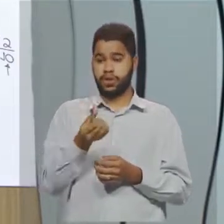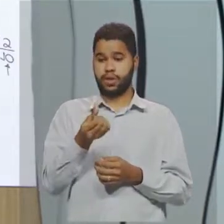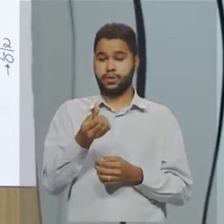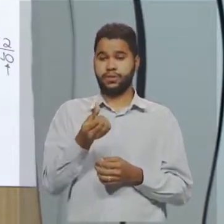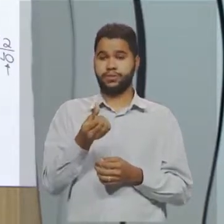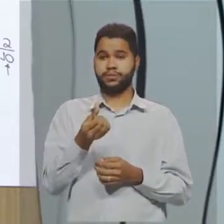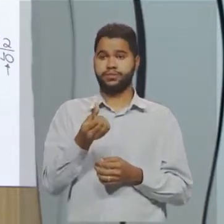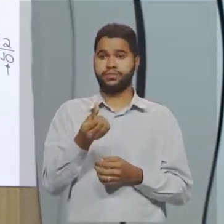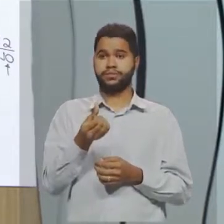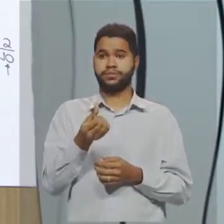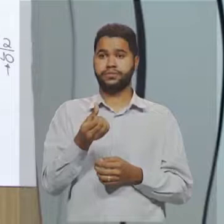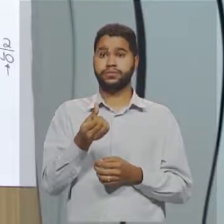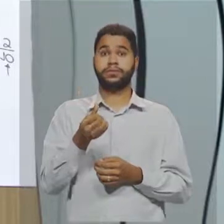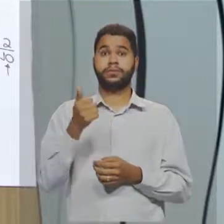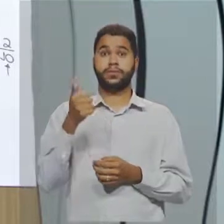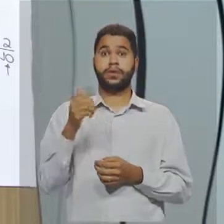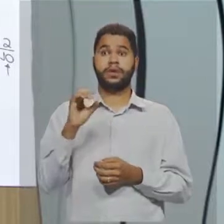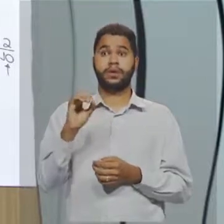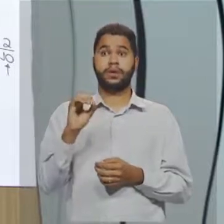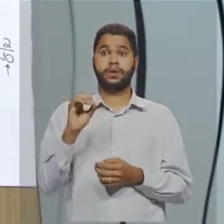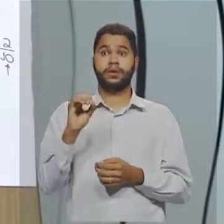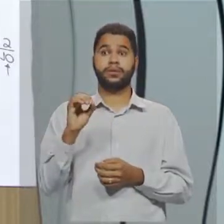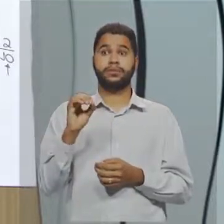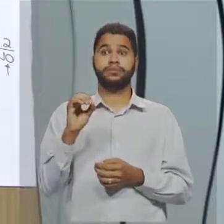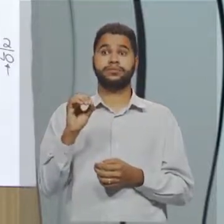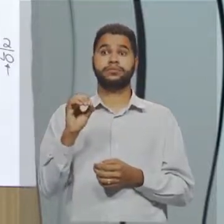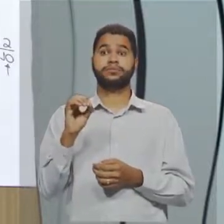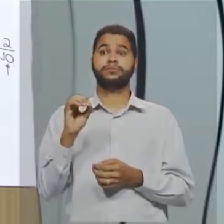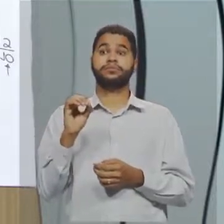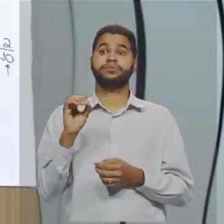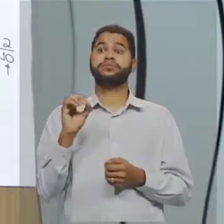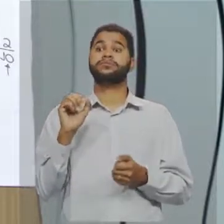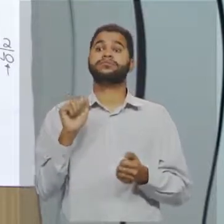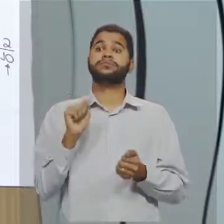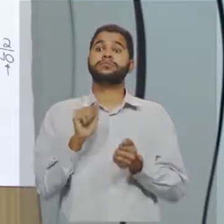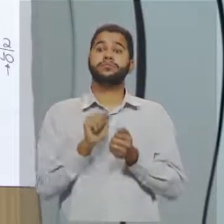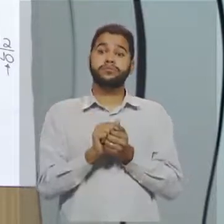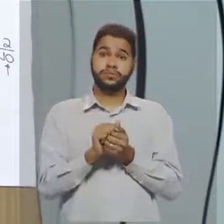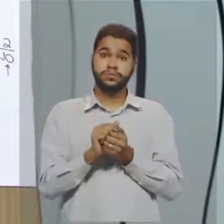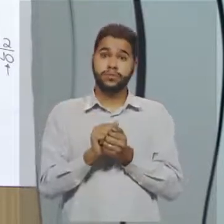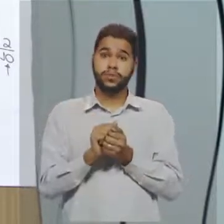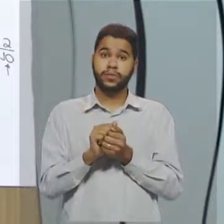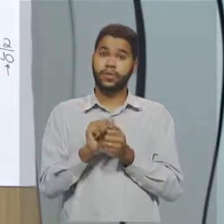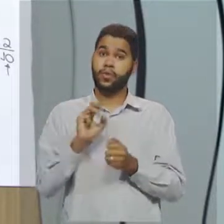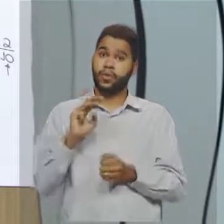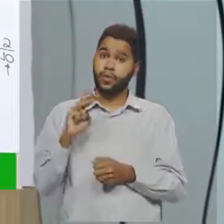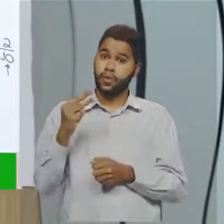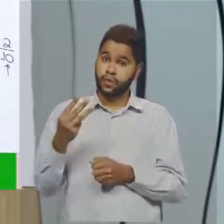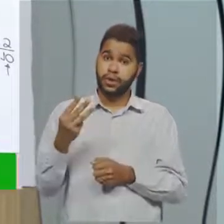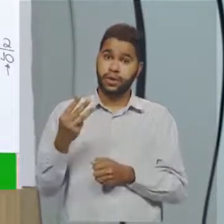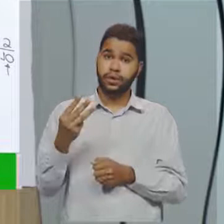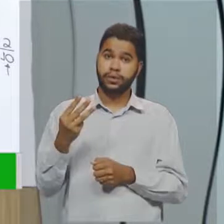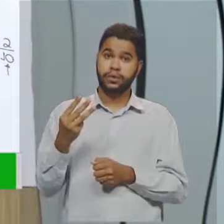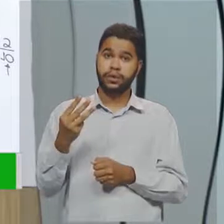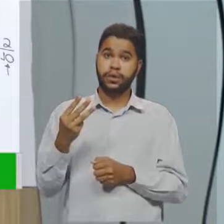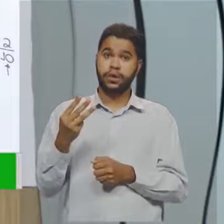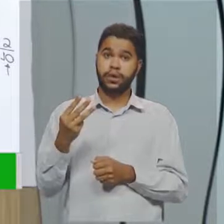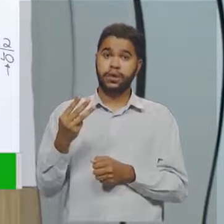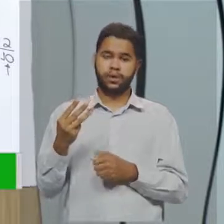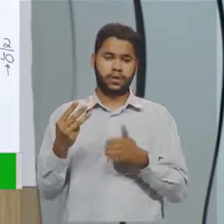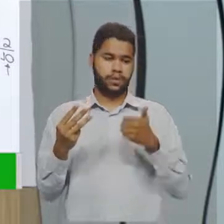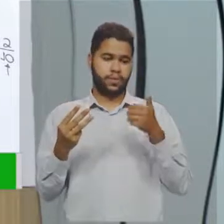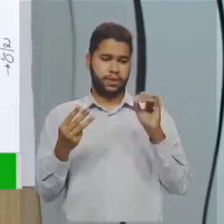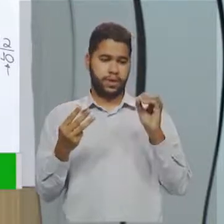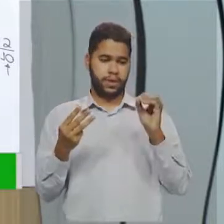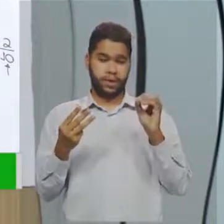6. Tem 10. Mas aí eu tenho que juntar isso aqui com 3. Então, se eu juntar esses dois, eu